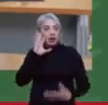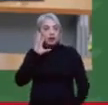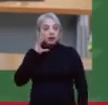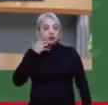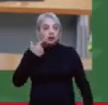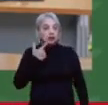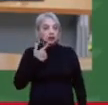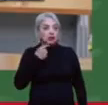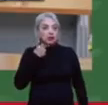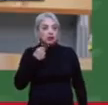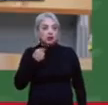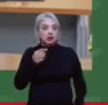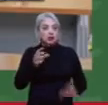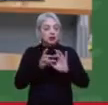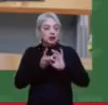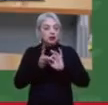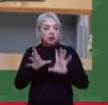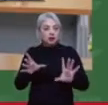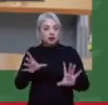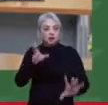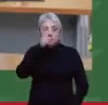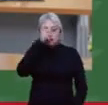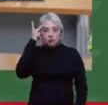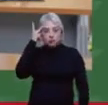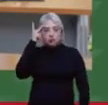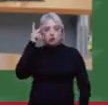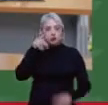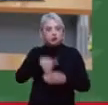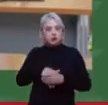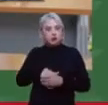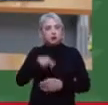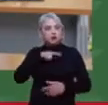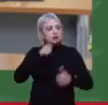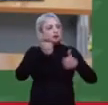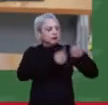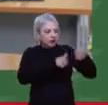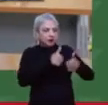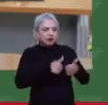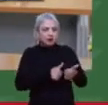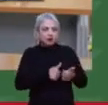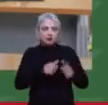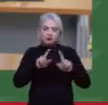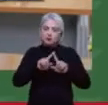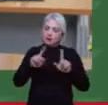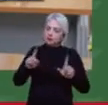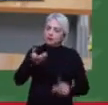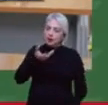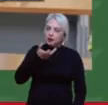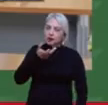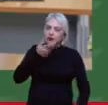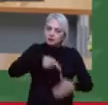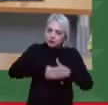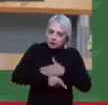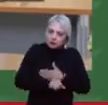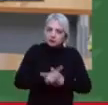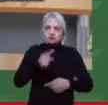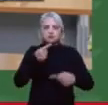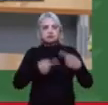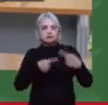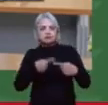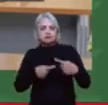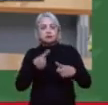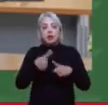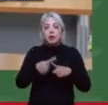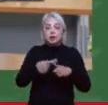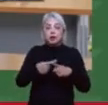decisão livre do eleitor, tem que ser avaliado nesse momento. Mas eu quero que aprofundemos esse debate, porque